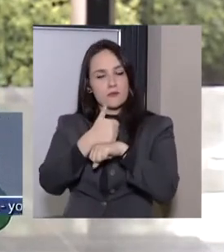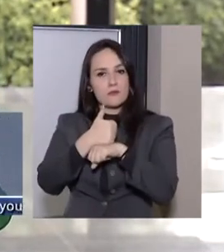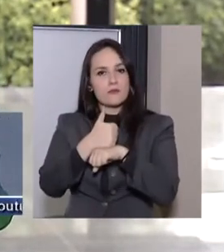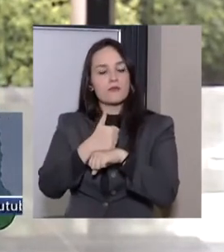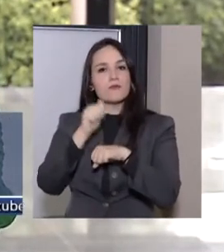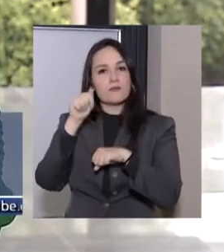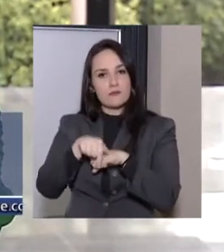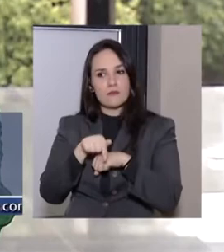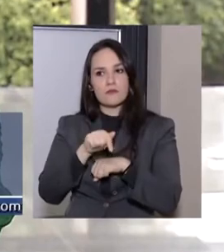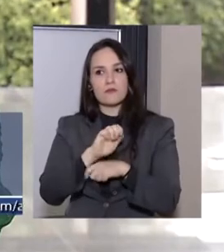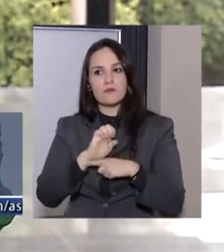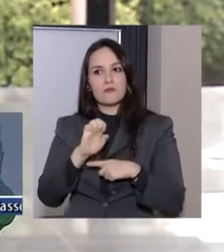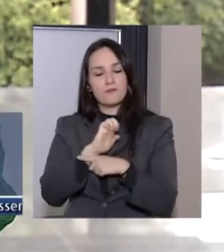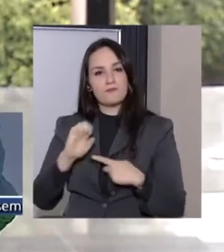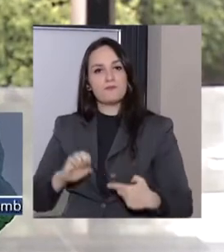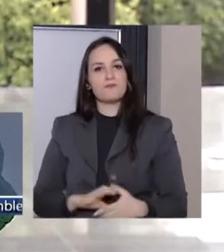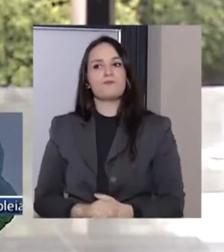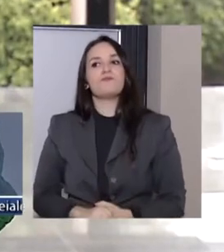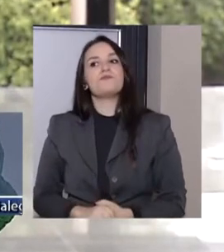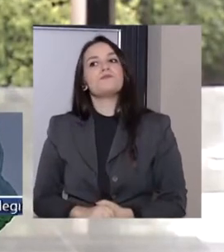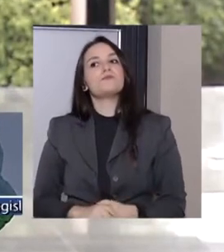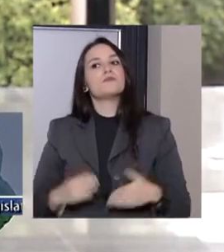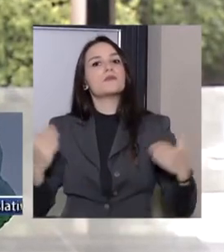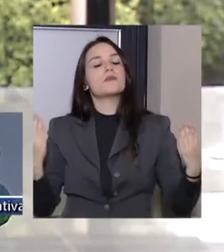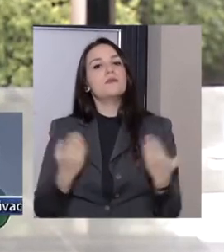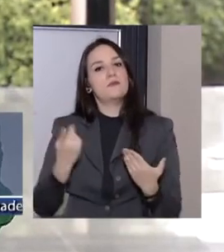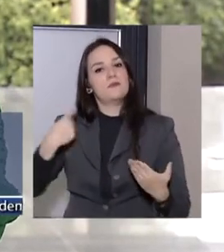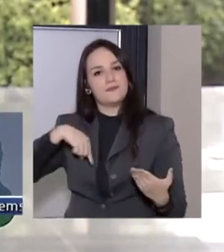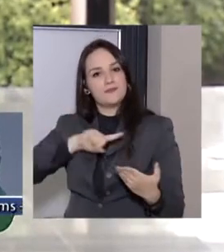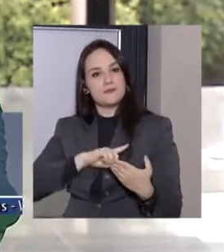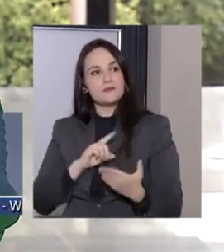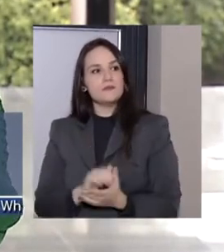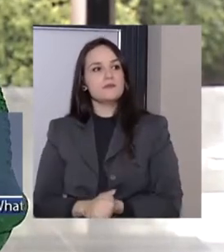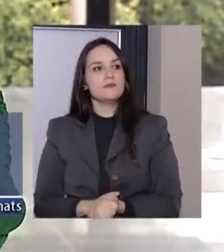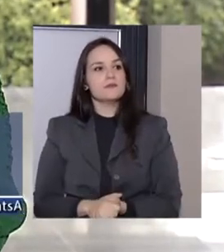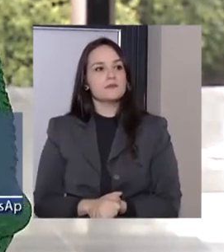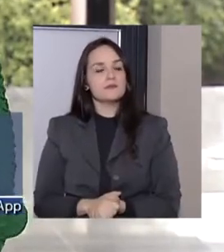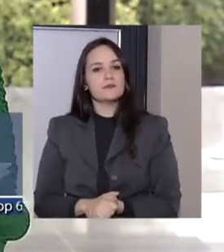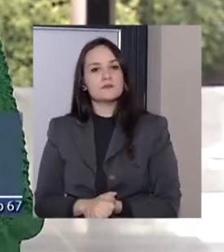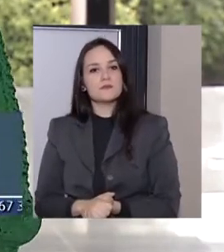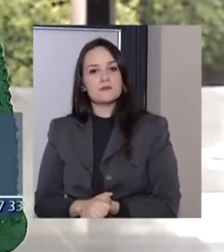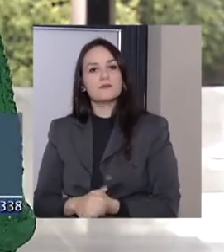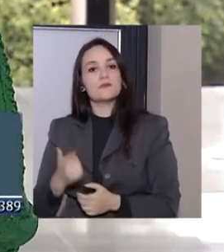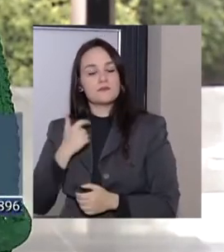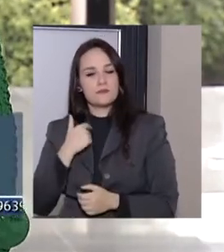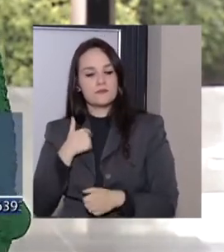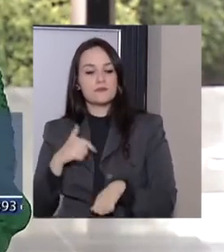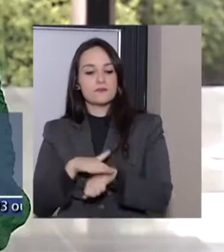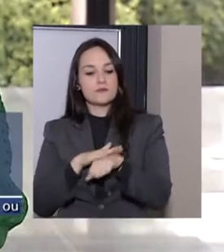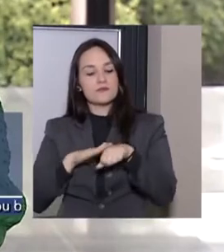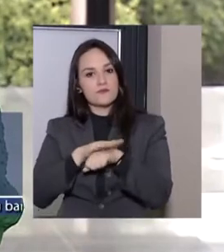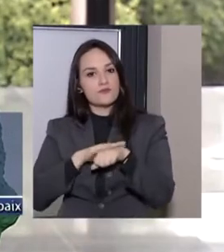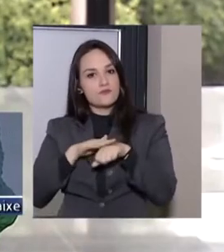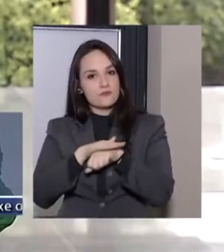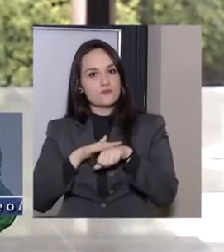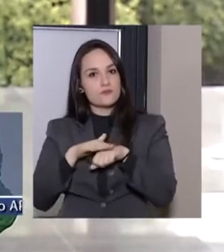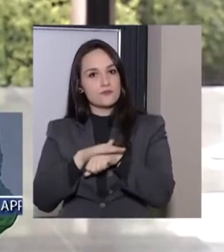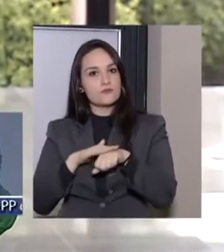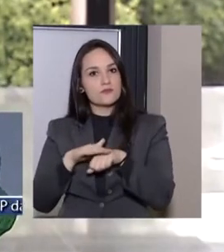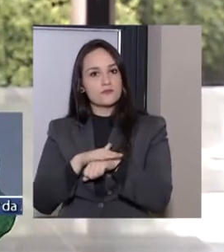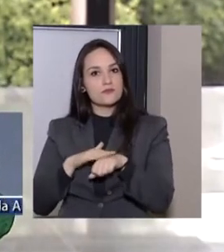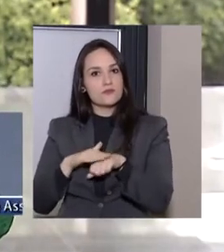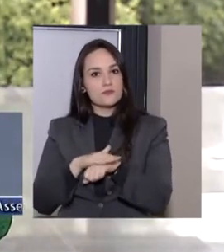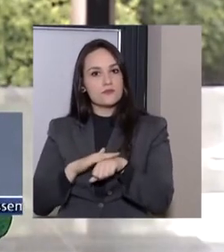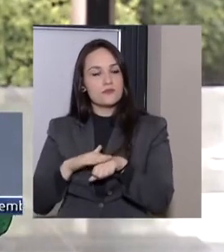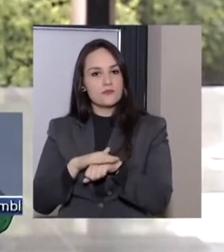do Estado. Bom, agora a gente tem mais uma... eu conversei também com